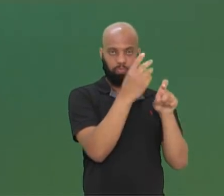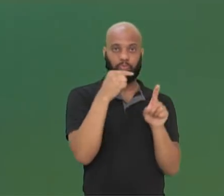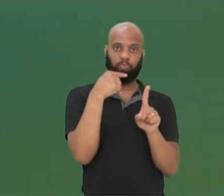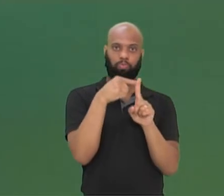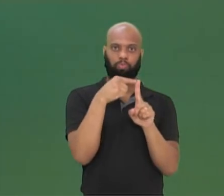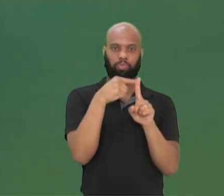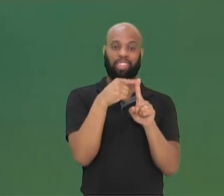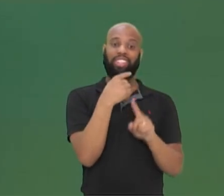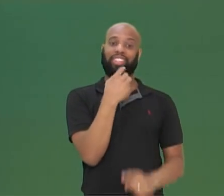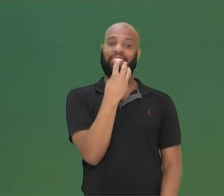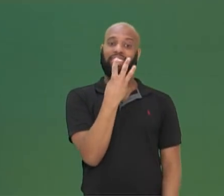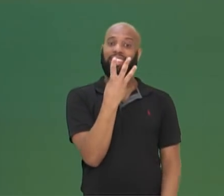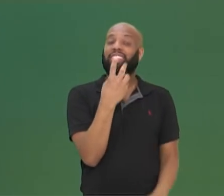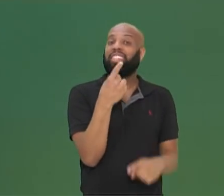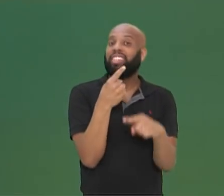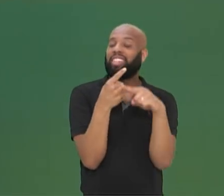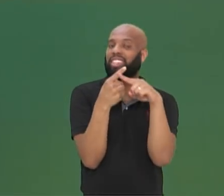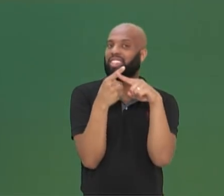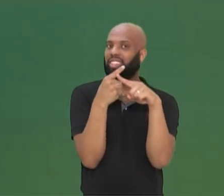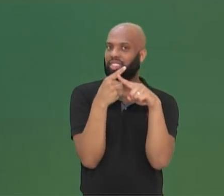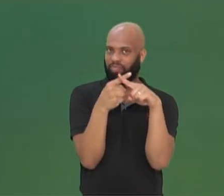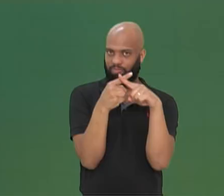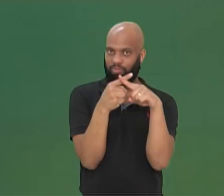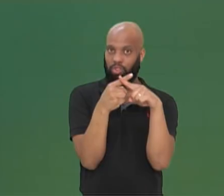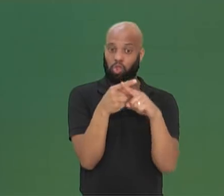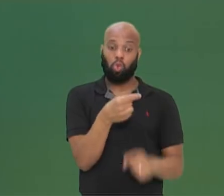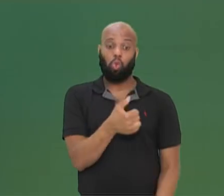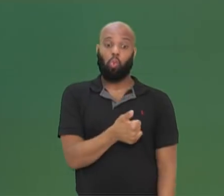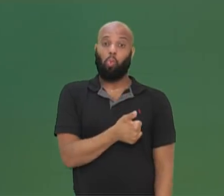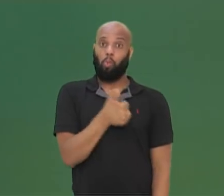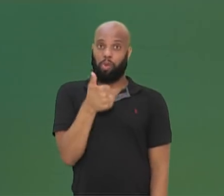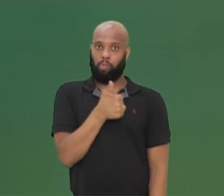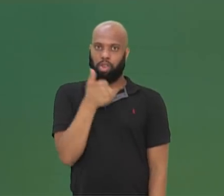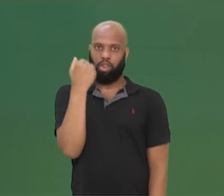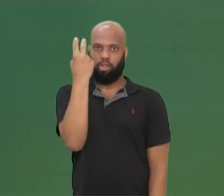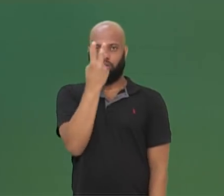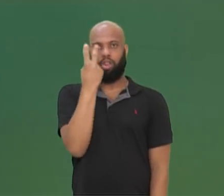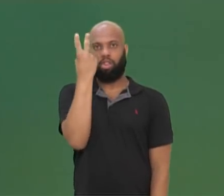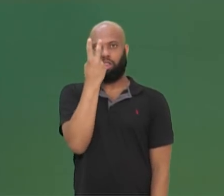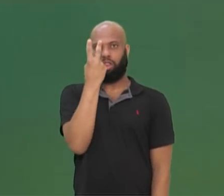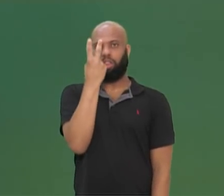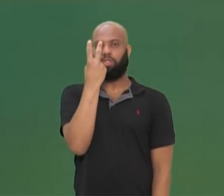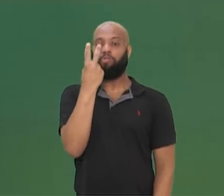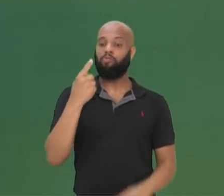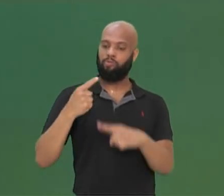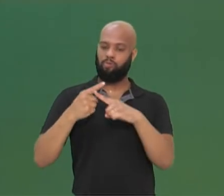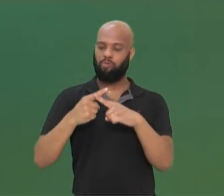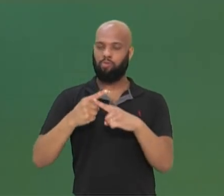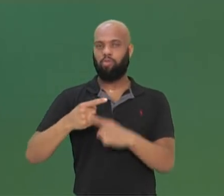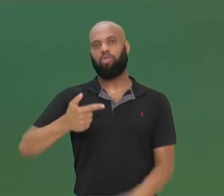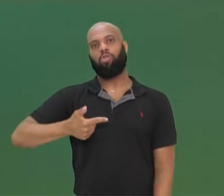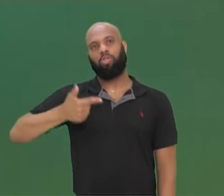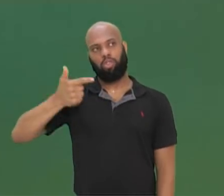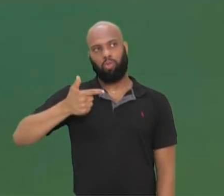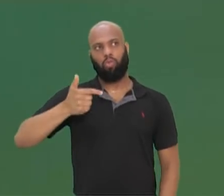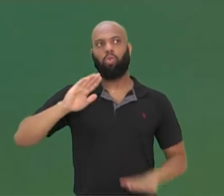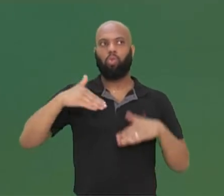mais 3 vezes o primeiro ao quadrado vezes o segundo,